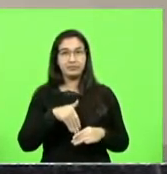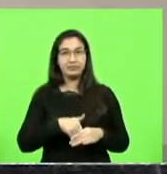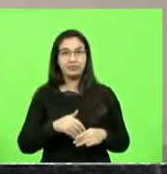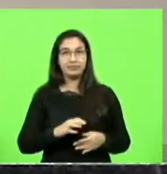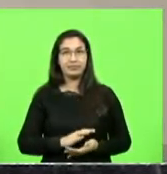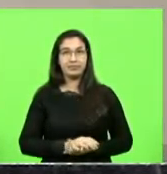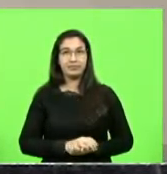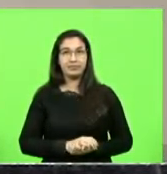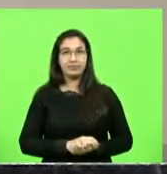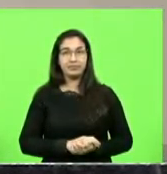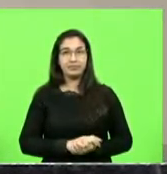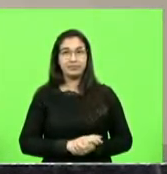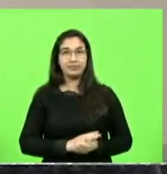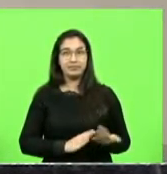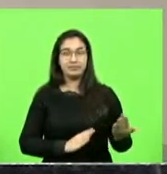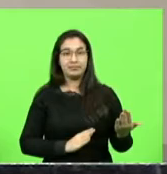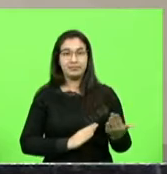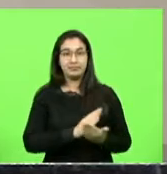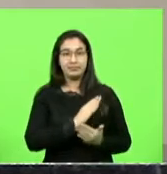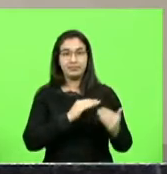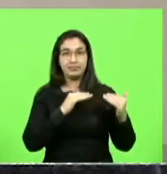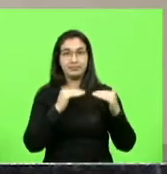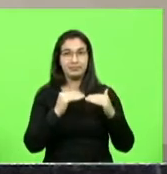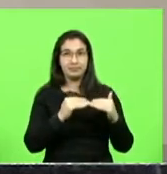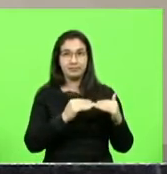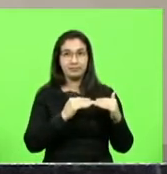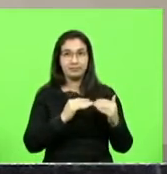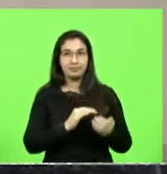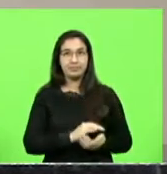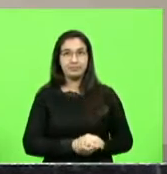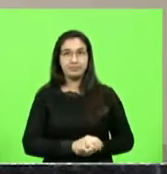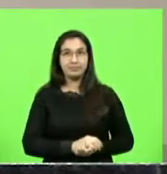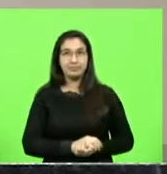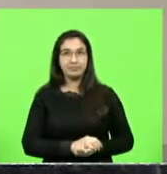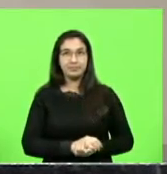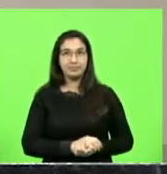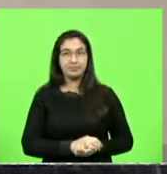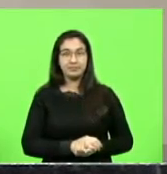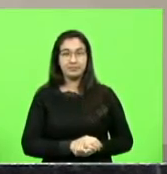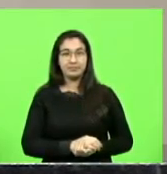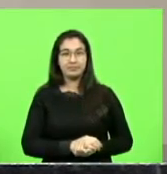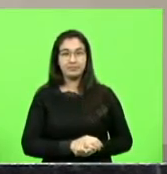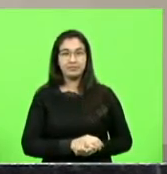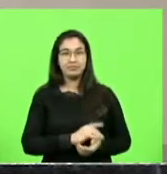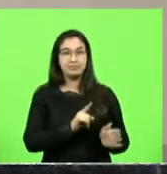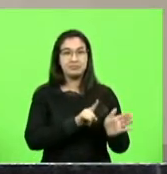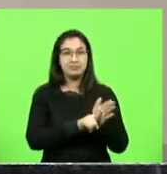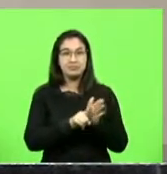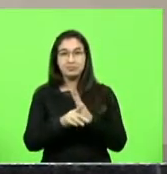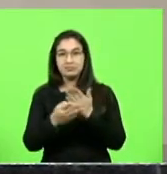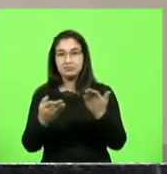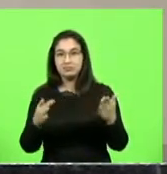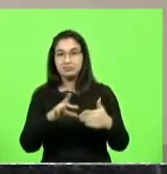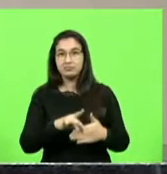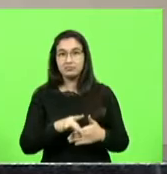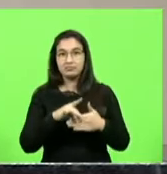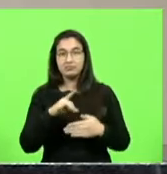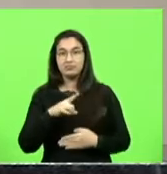que aprovam, permaneçam como se encontra. Aprovado por unanimidade. Consulto os senhores líderes. Tenho